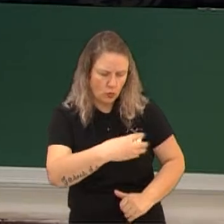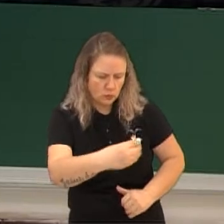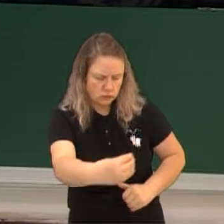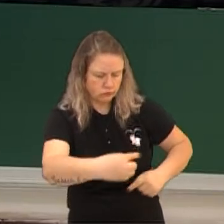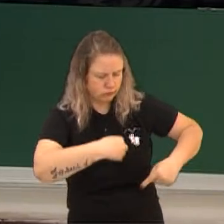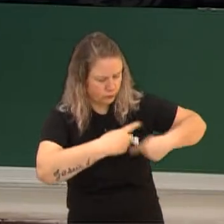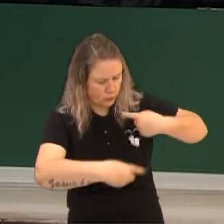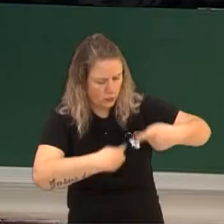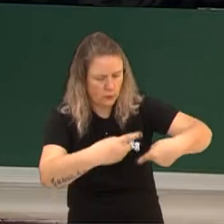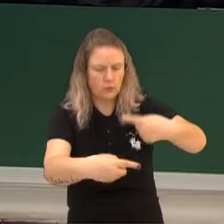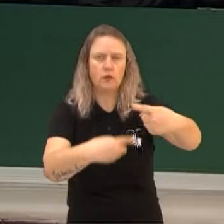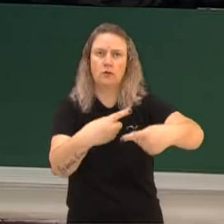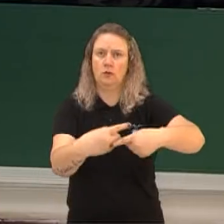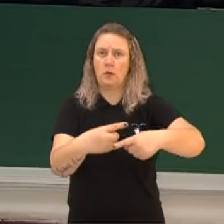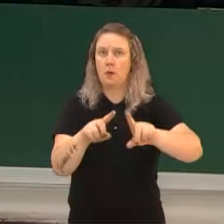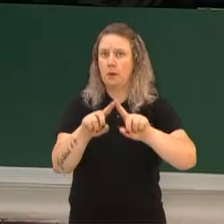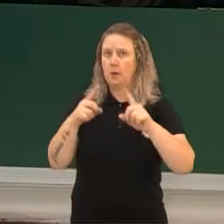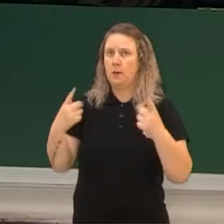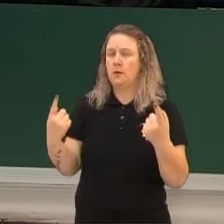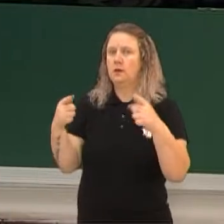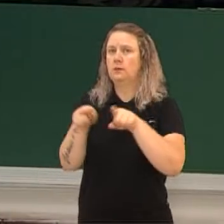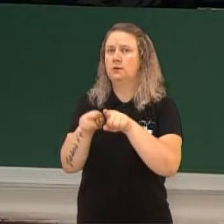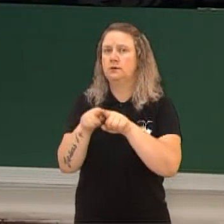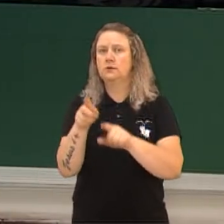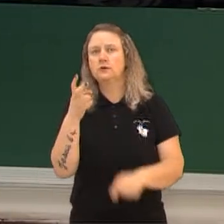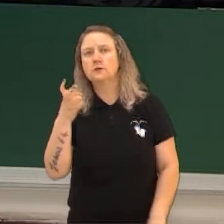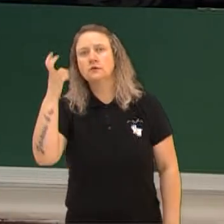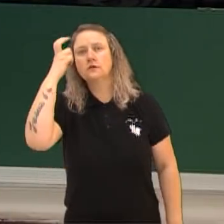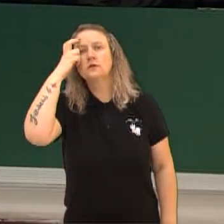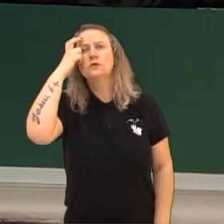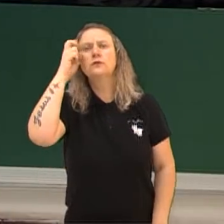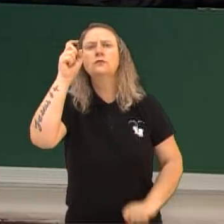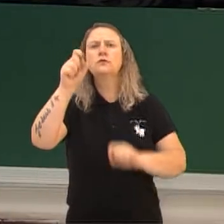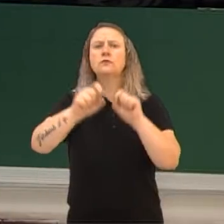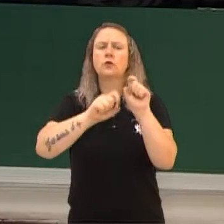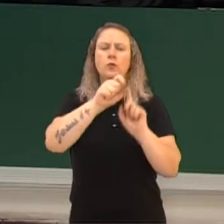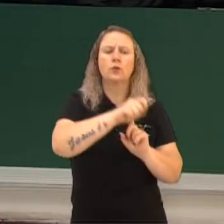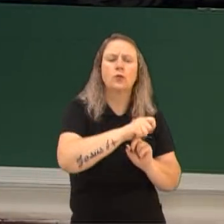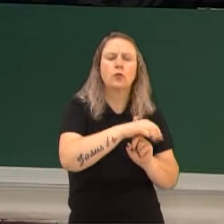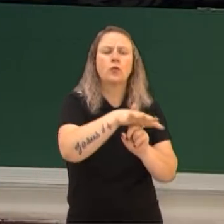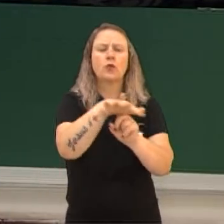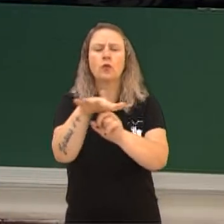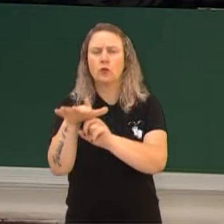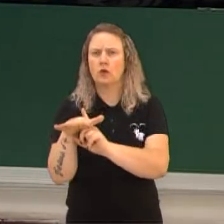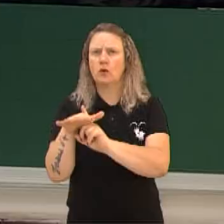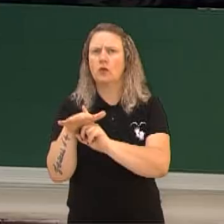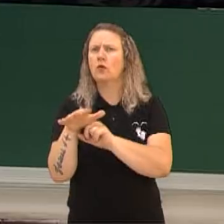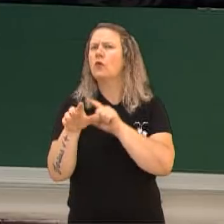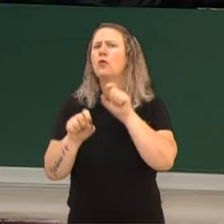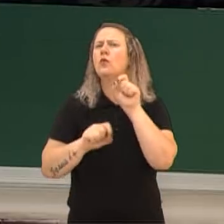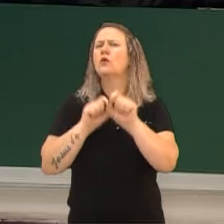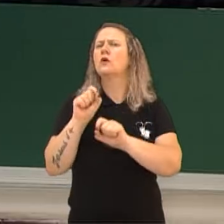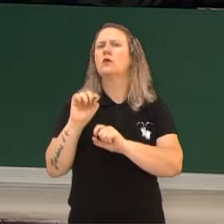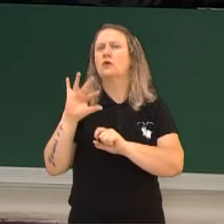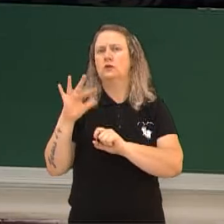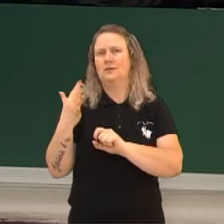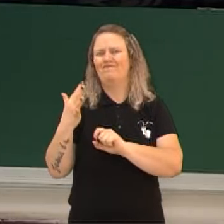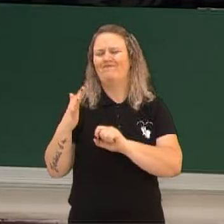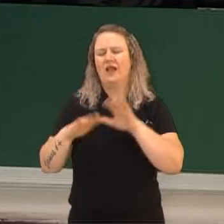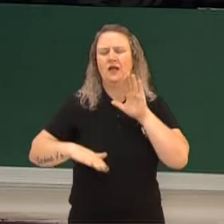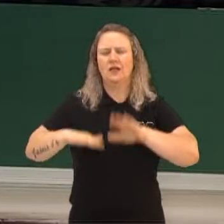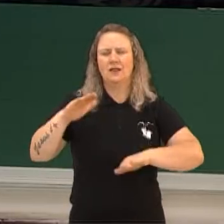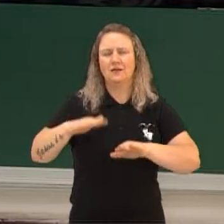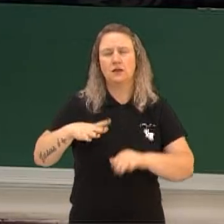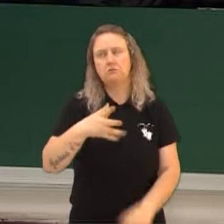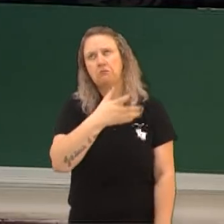popular. Mas também a cultura popular ela tem uma dificuldade que muitas vezes ela é esquecida ou ela é